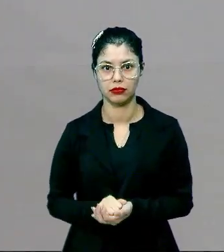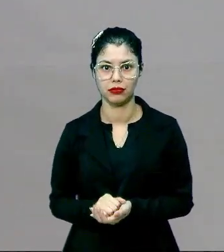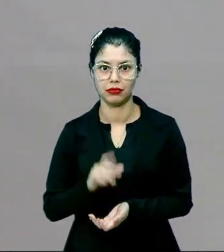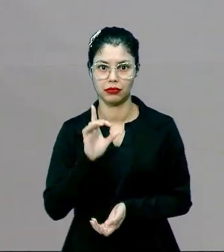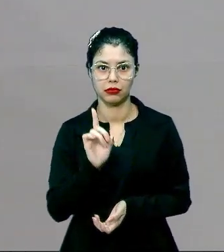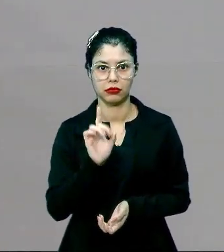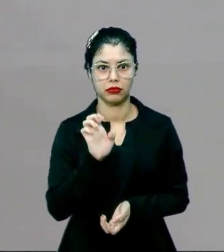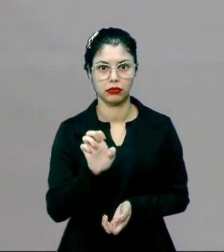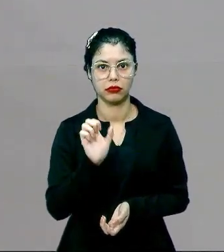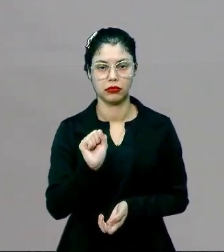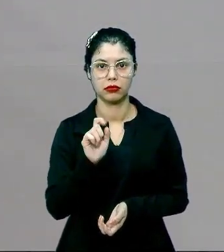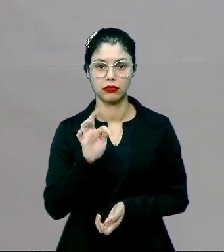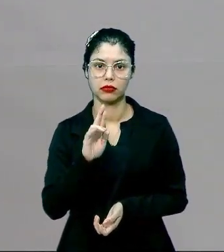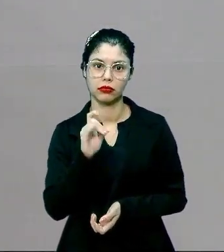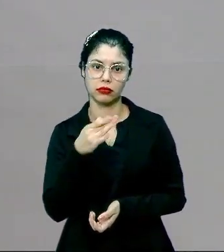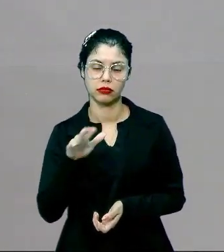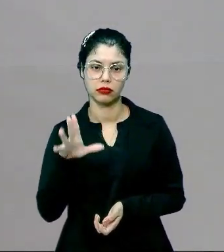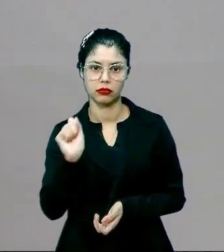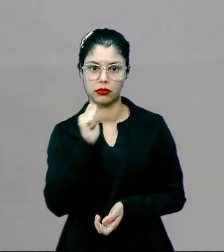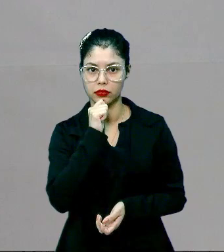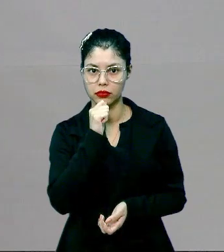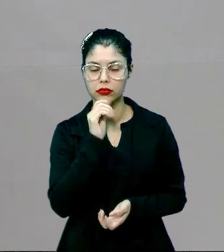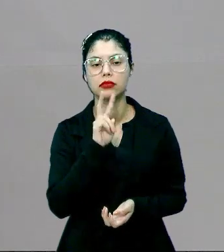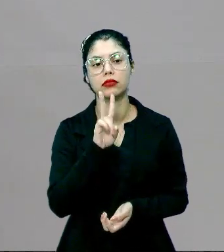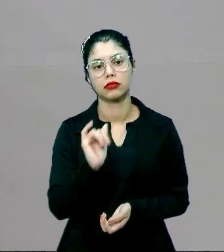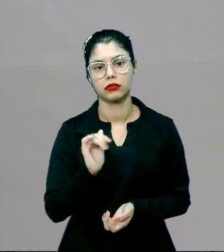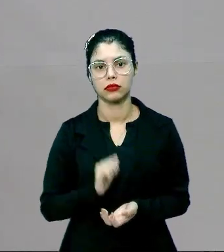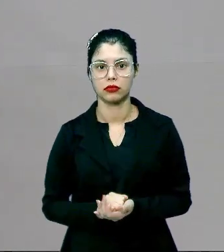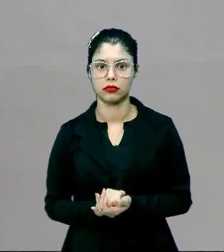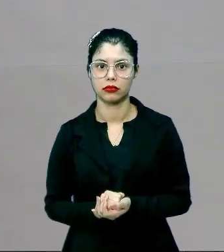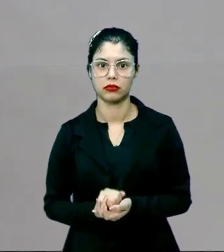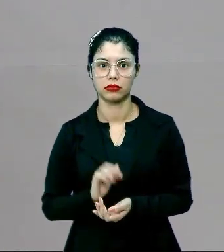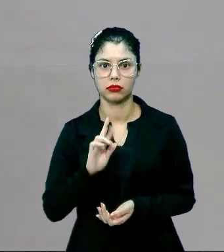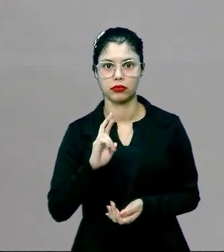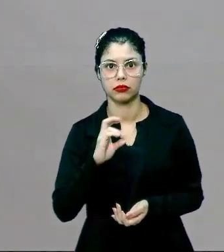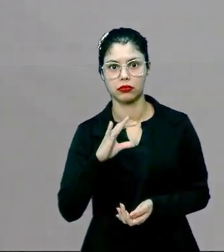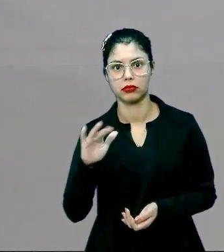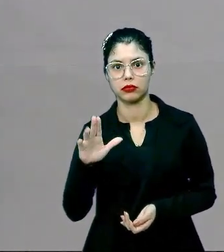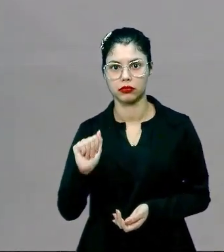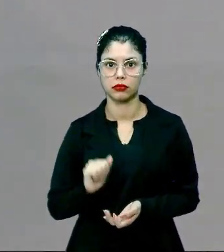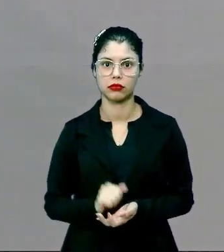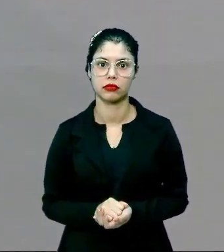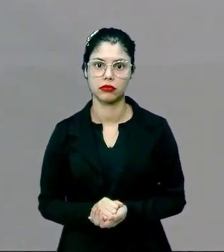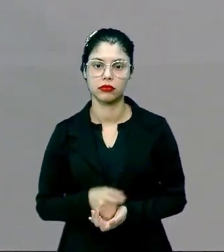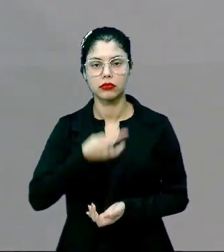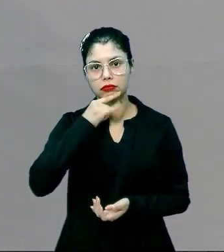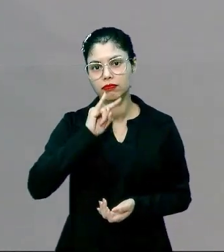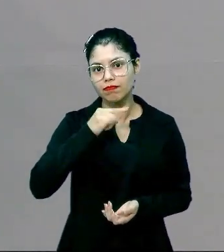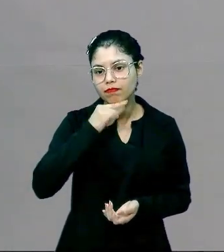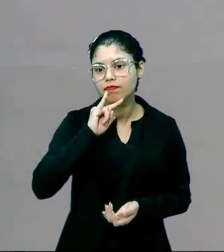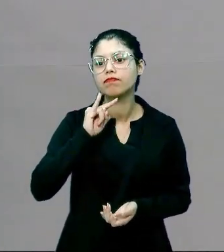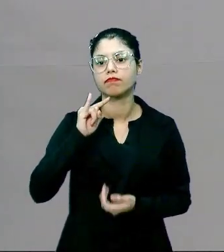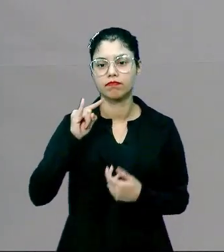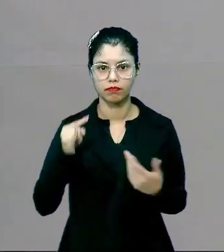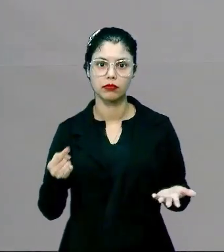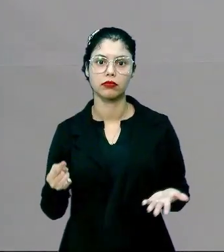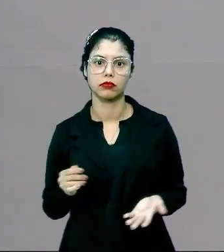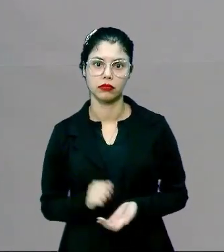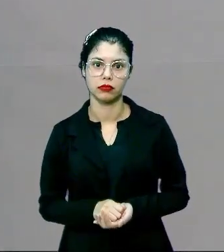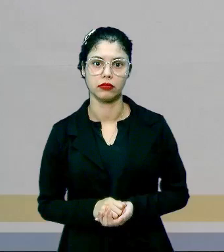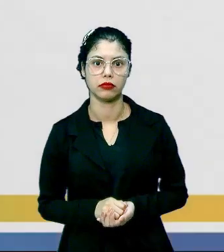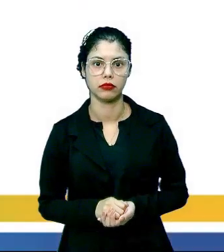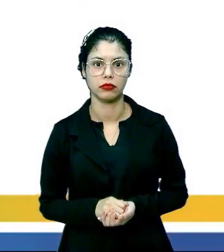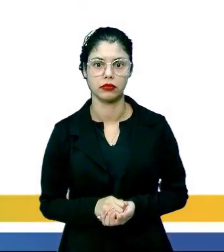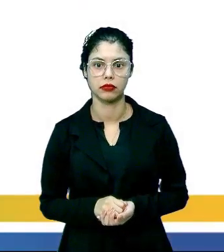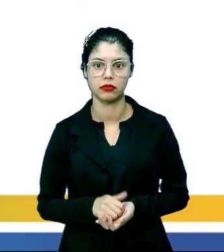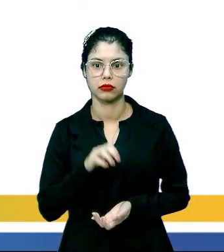sua desidratação. Consequentemente, vai te causar ressaca, tá certo? Então, as bebidas alcoólicas, pessoal, ela